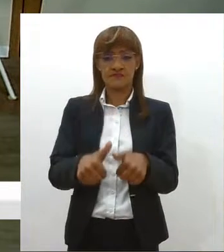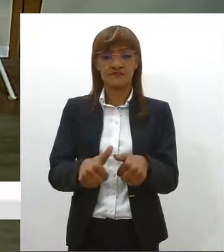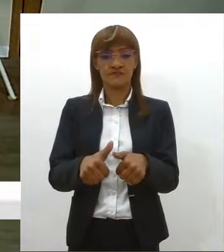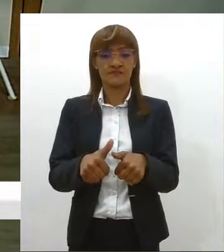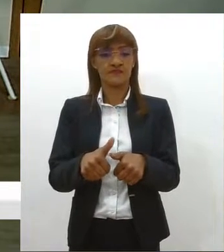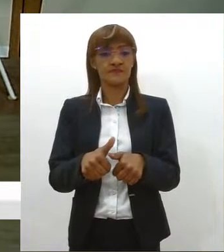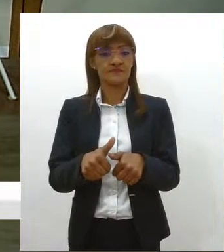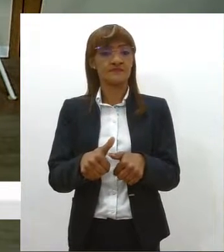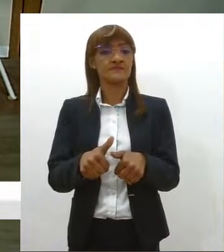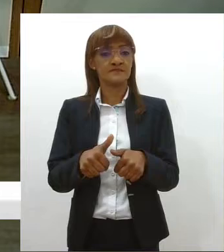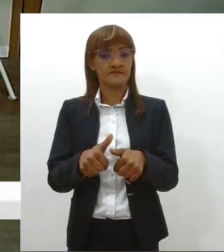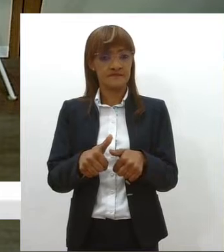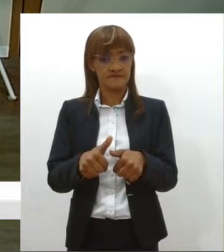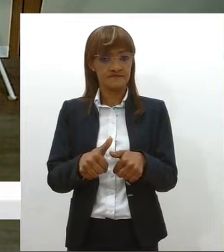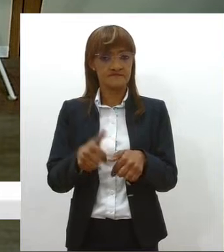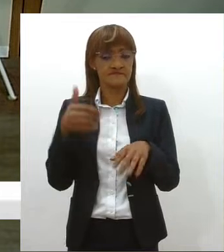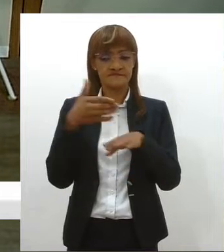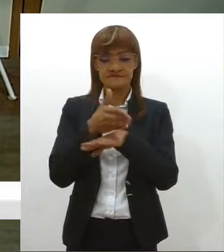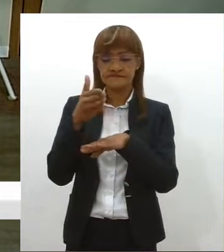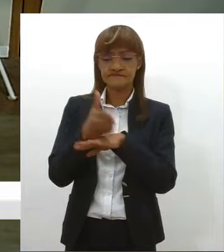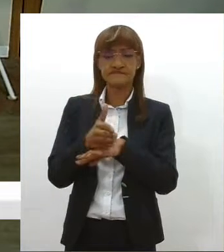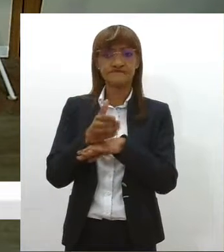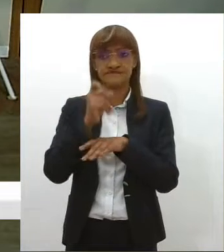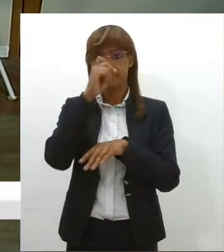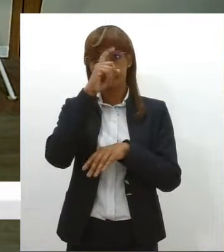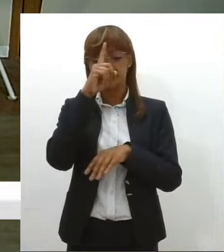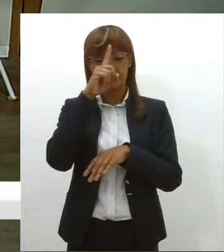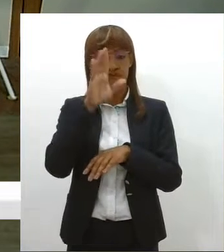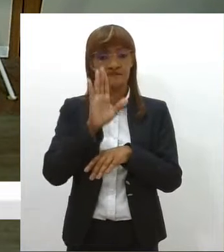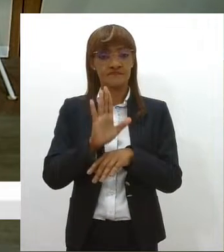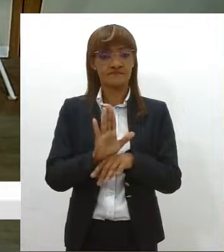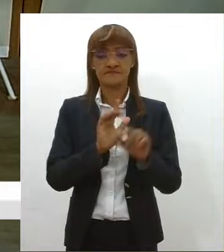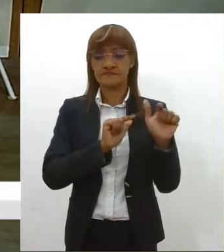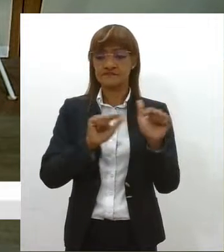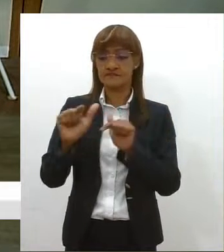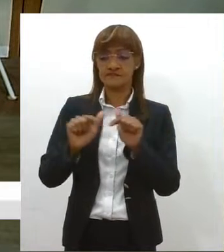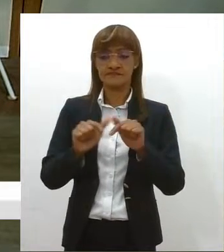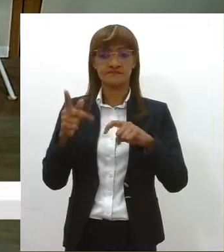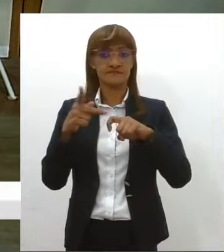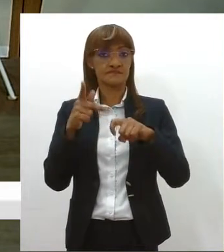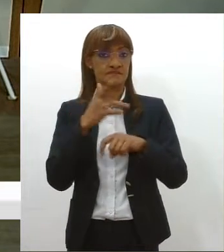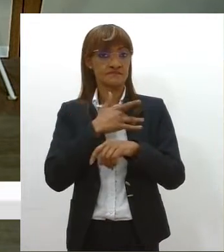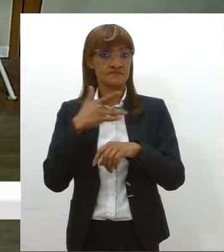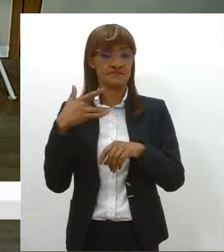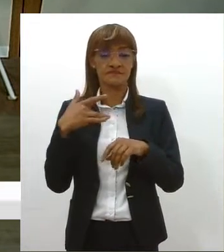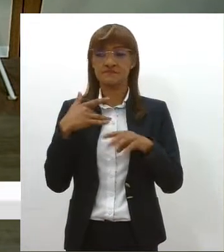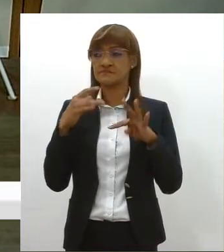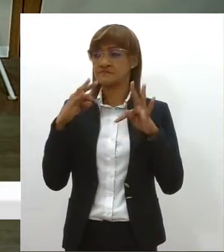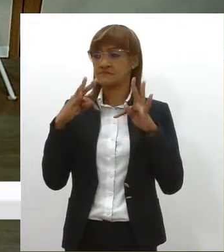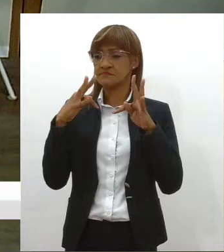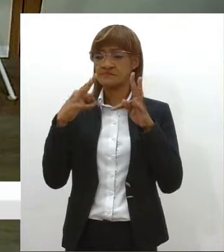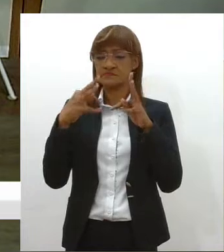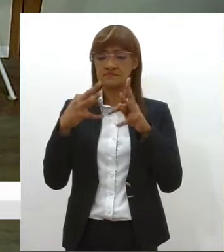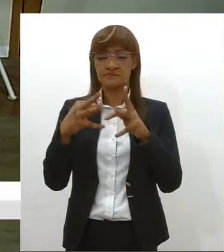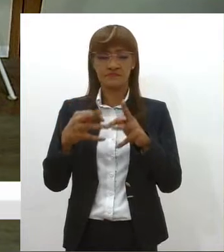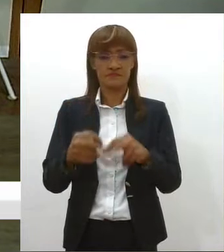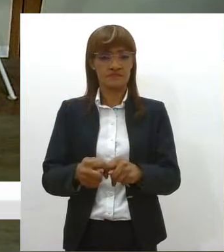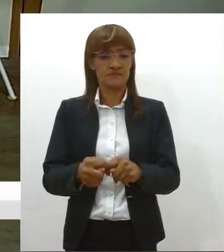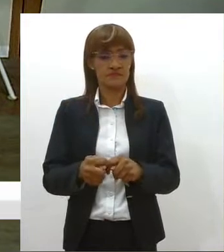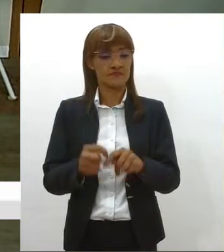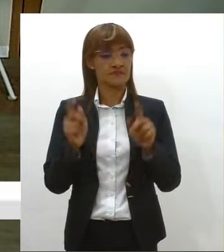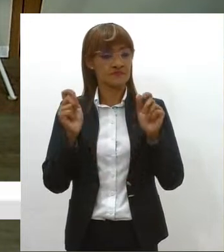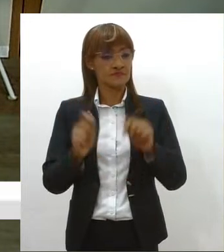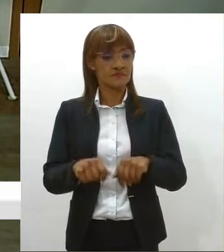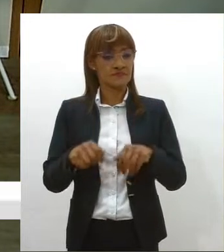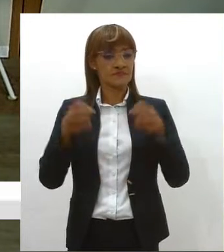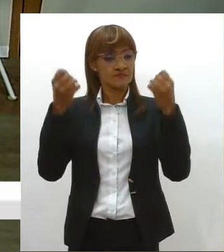né, nos hospitais de campanha, nos postos de saúde, enfim, durante todo o ciclo, assim, a gente falou sobre isso